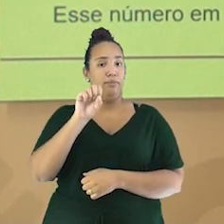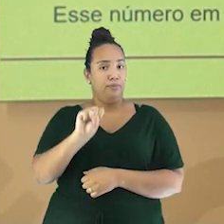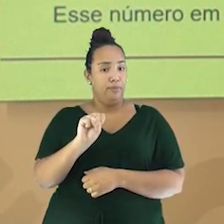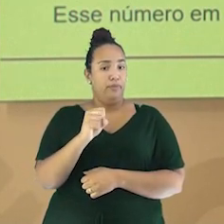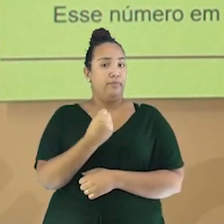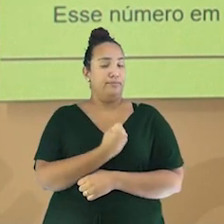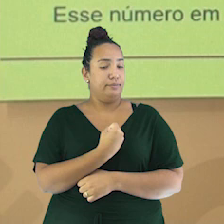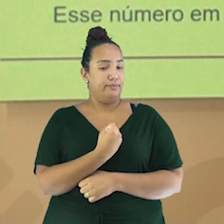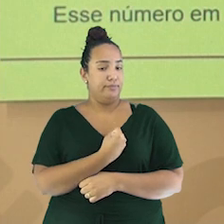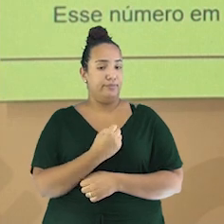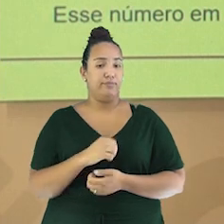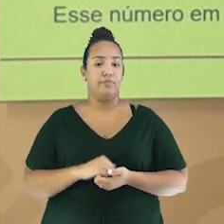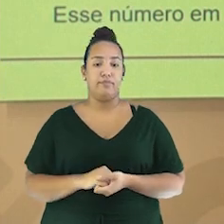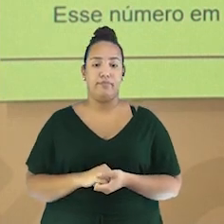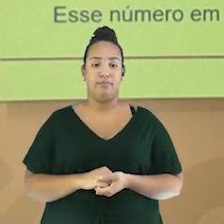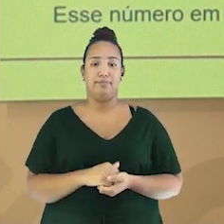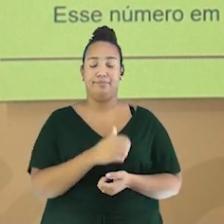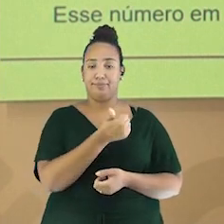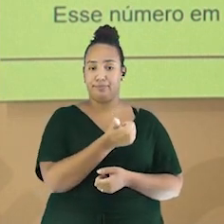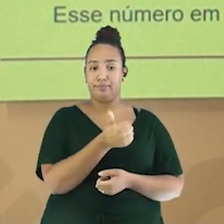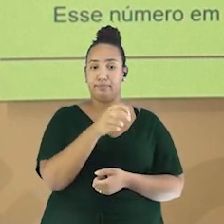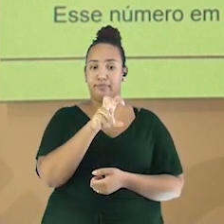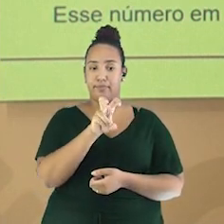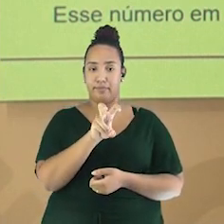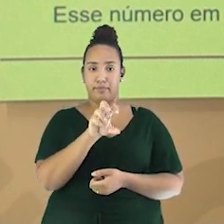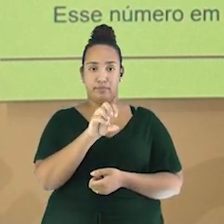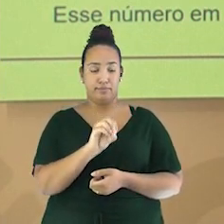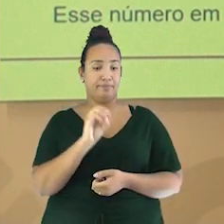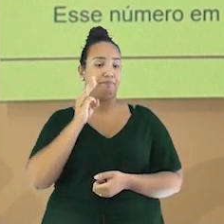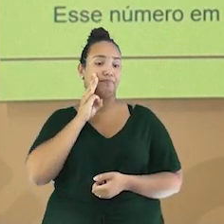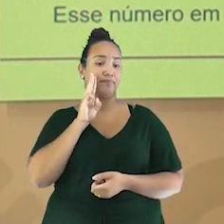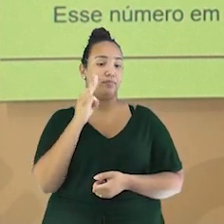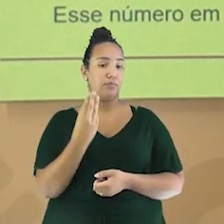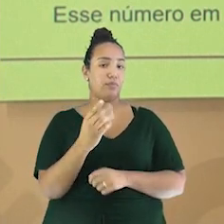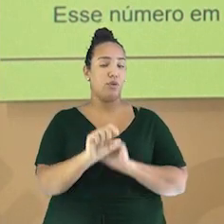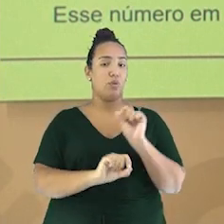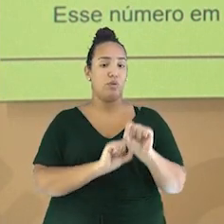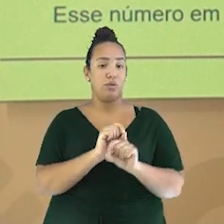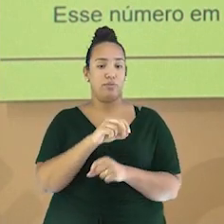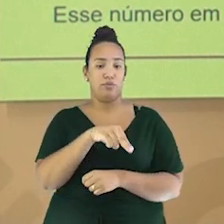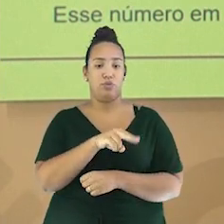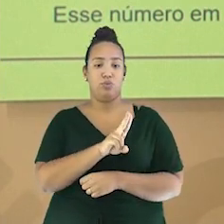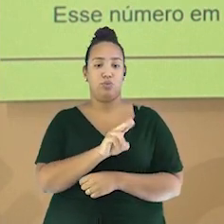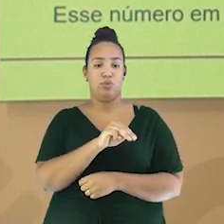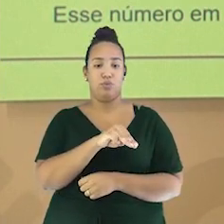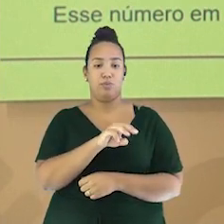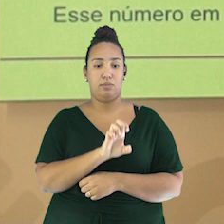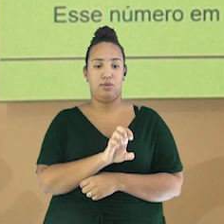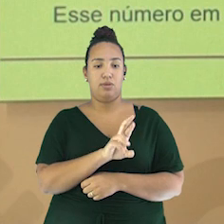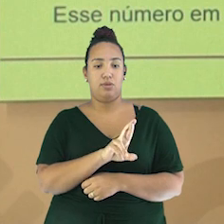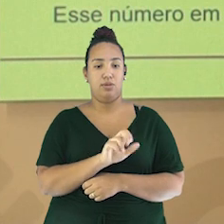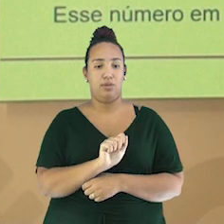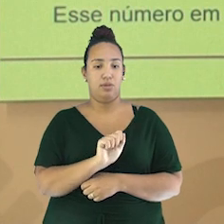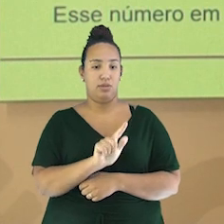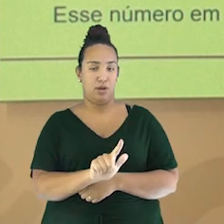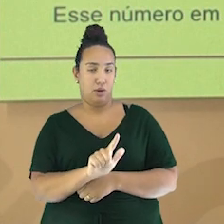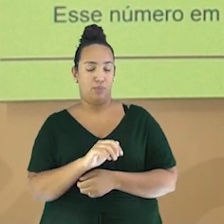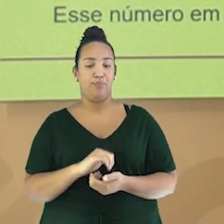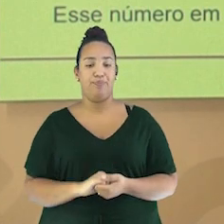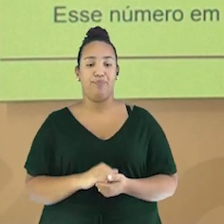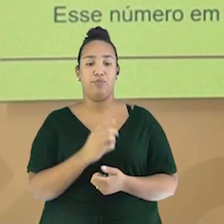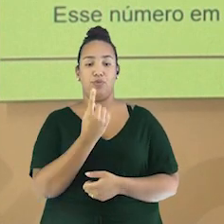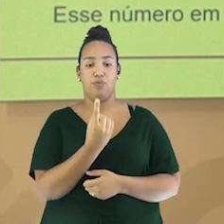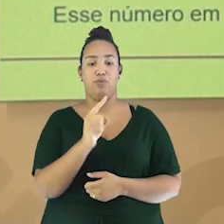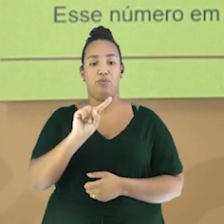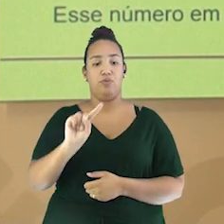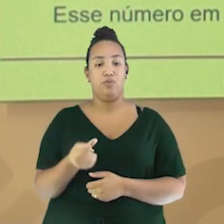números. 150 milhões é o numeral. O 1,5, que são os números diferentes de zero,